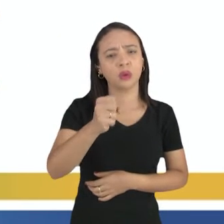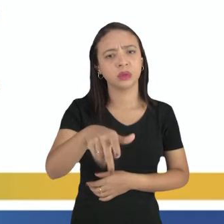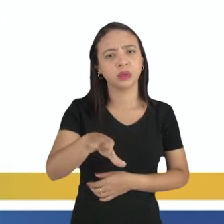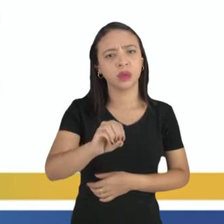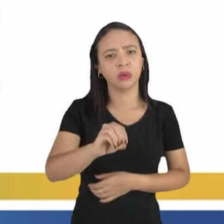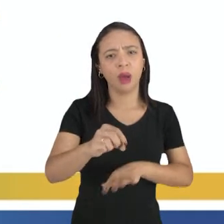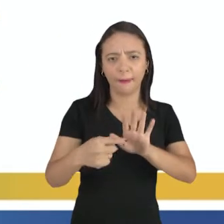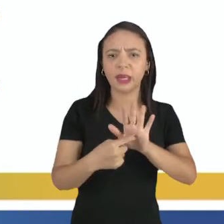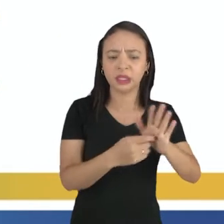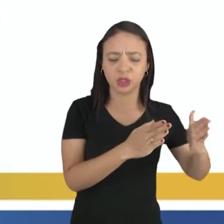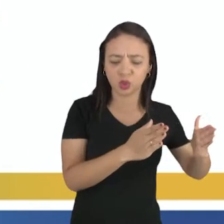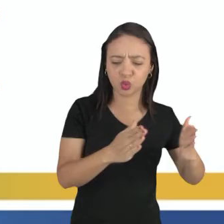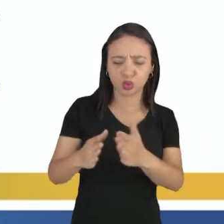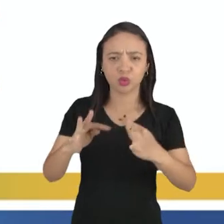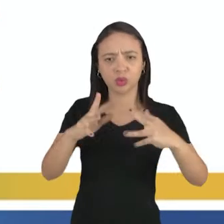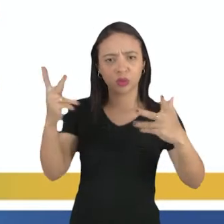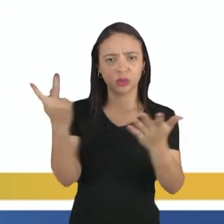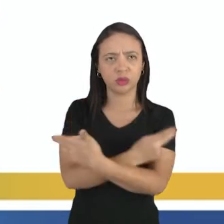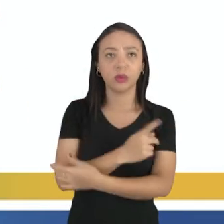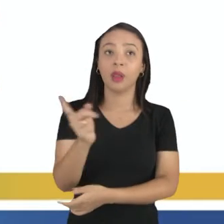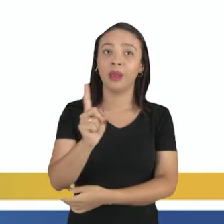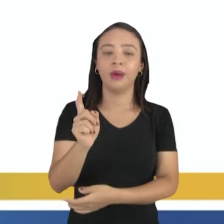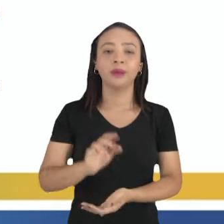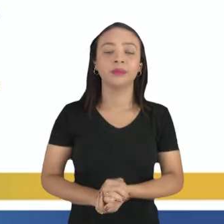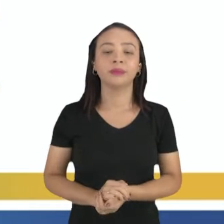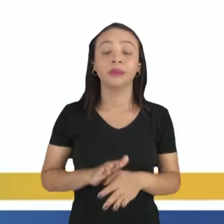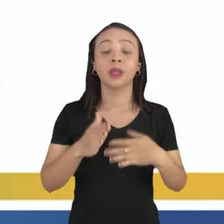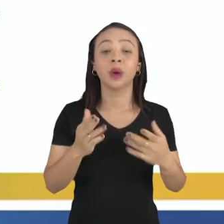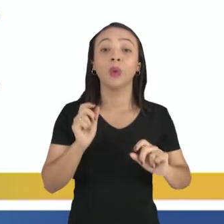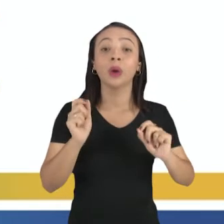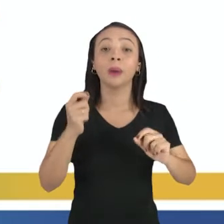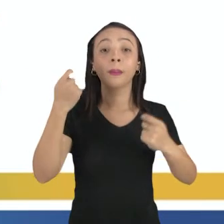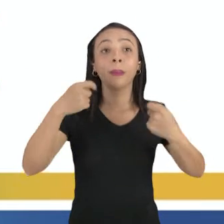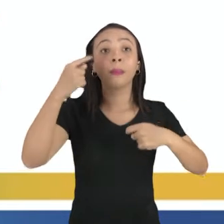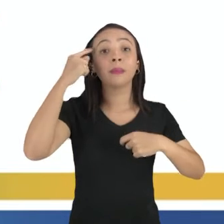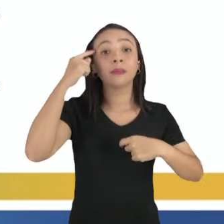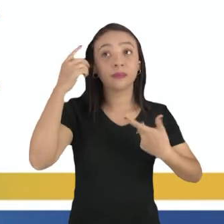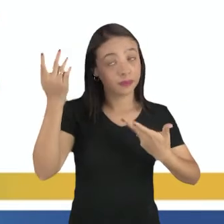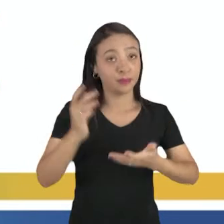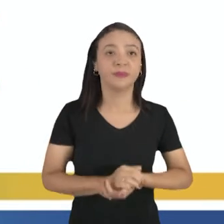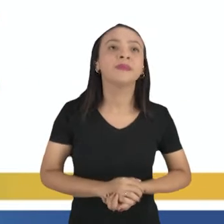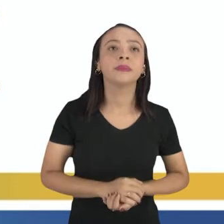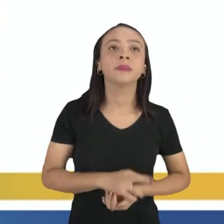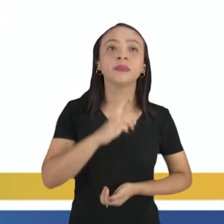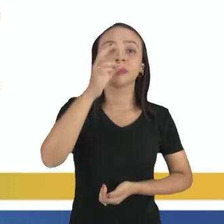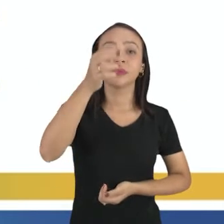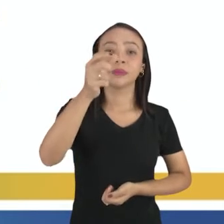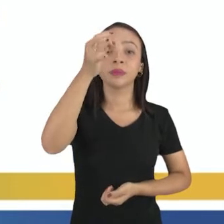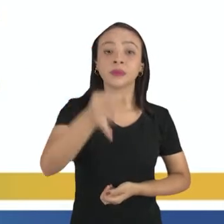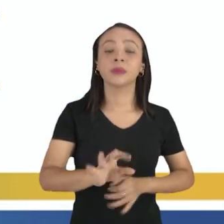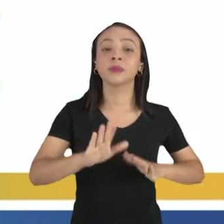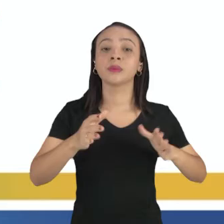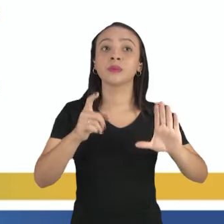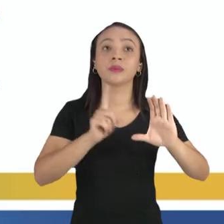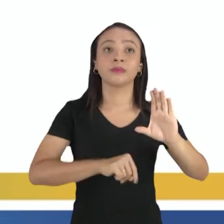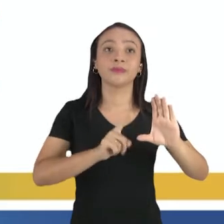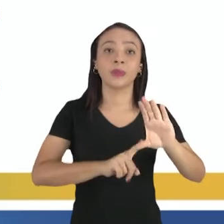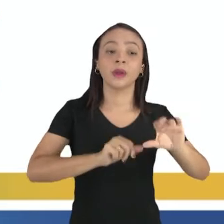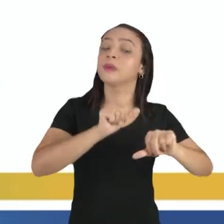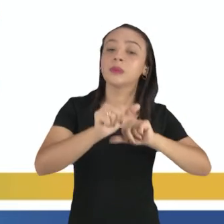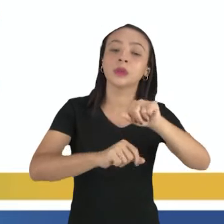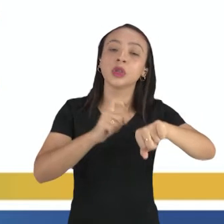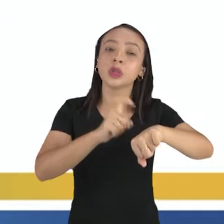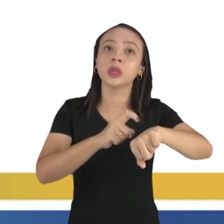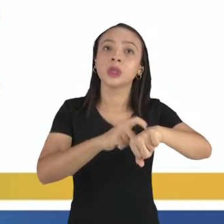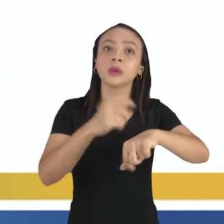essa sequência de eventos? Não. Então, o que nós devemos pensar para essa questão? A alternativa correta é a letra C. Alternância de